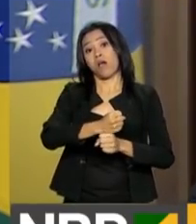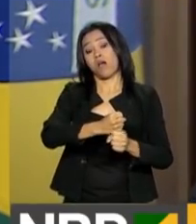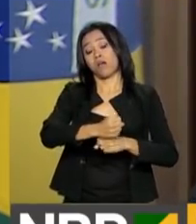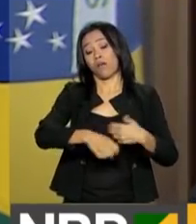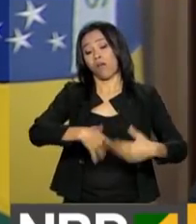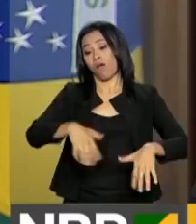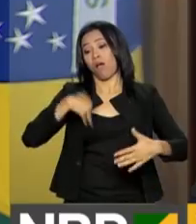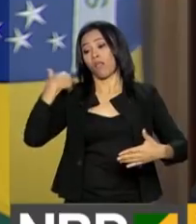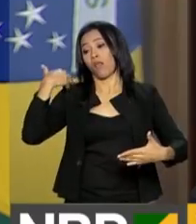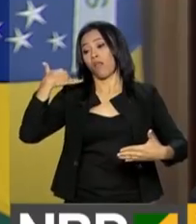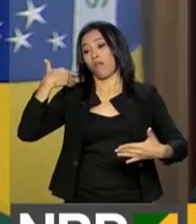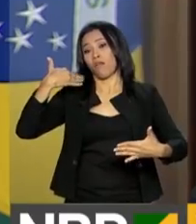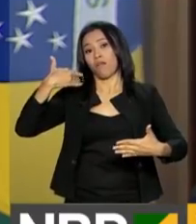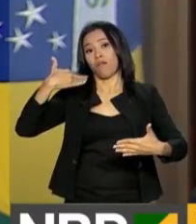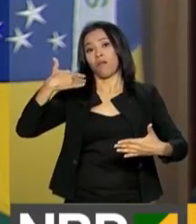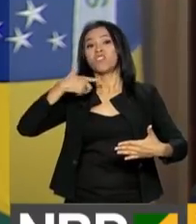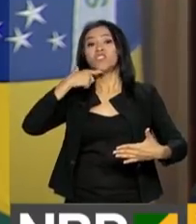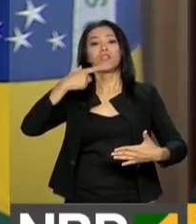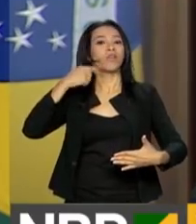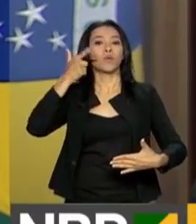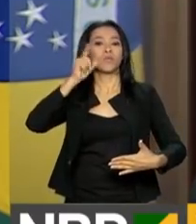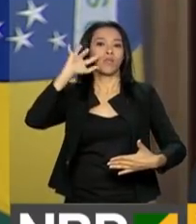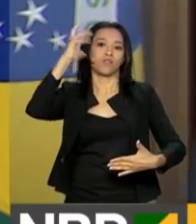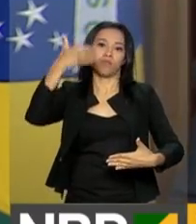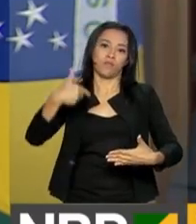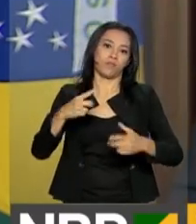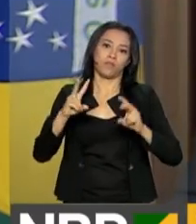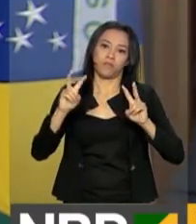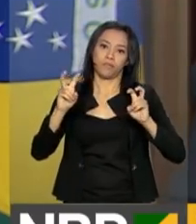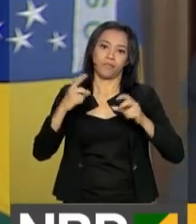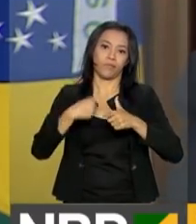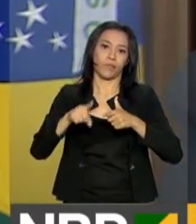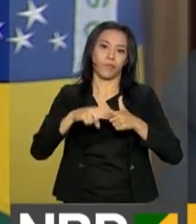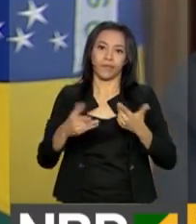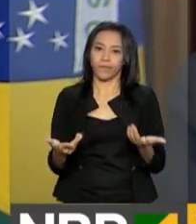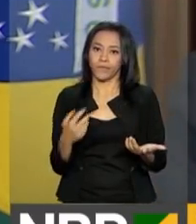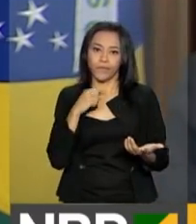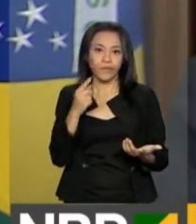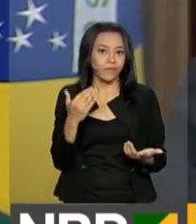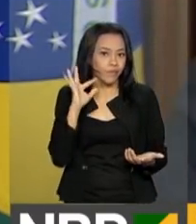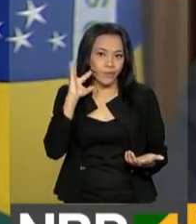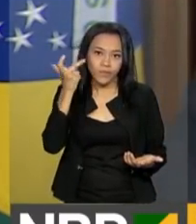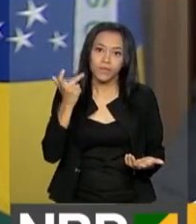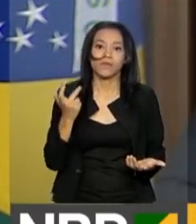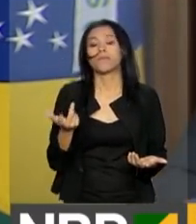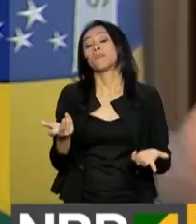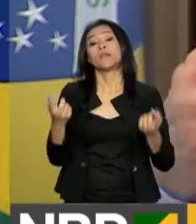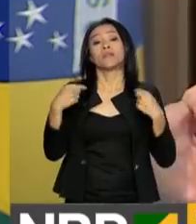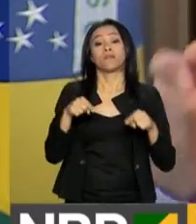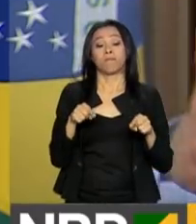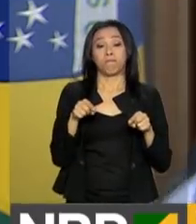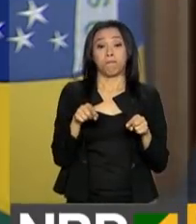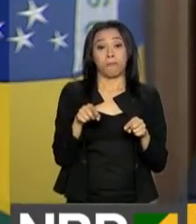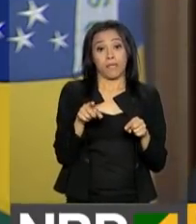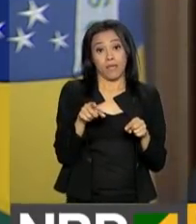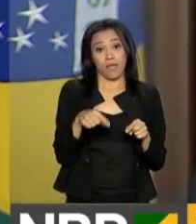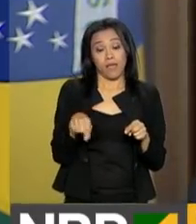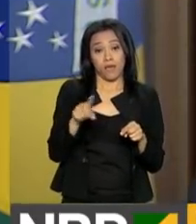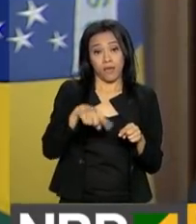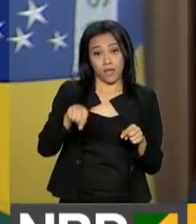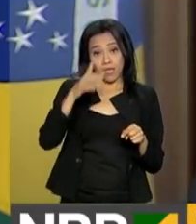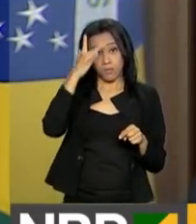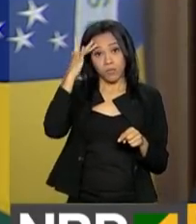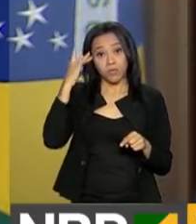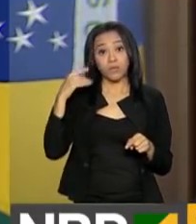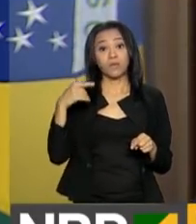resolver este assunto ora isto além de subtrair daqueles que pelo menos supostamente eram credores